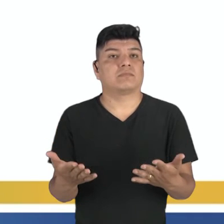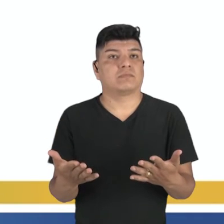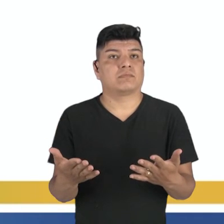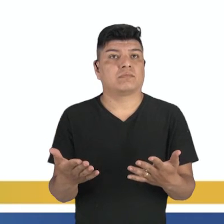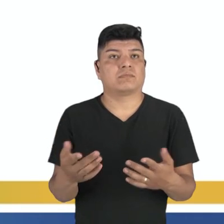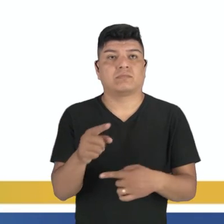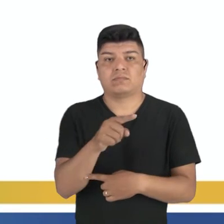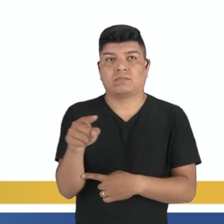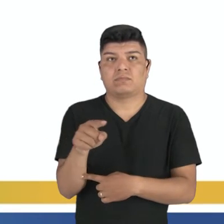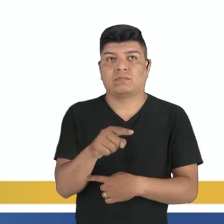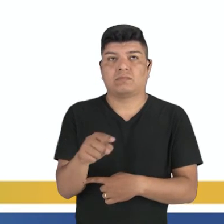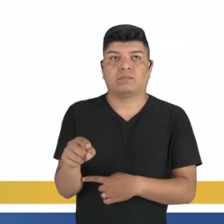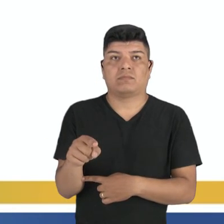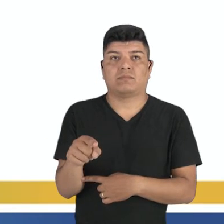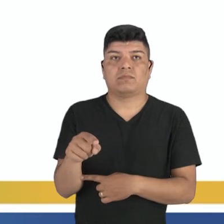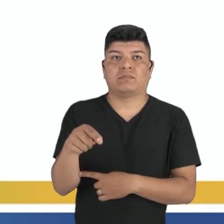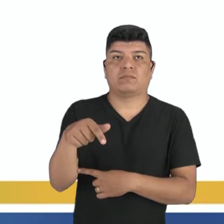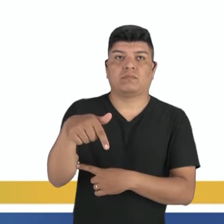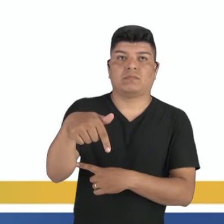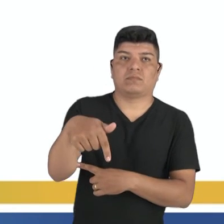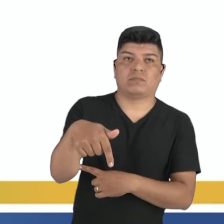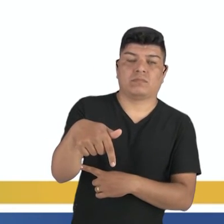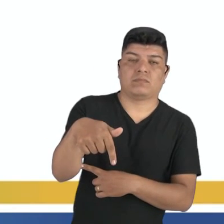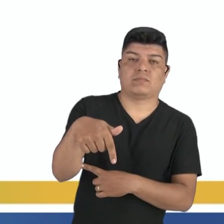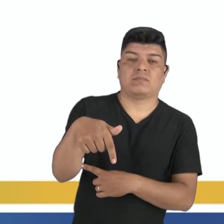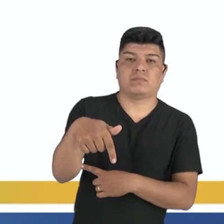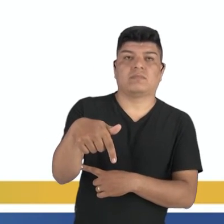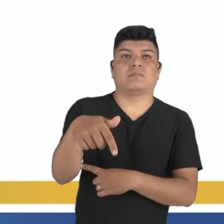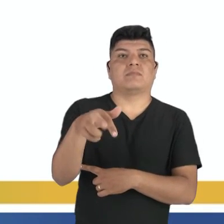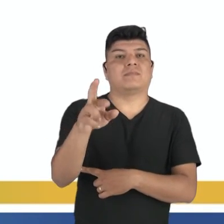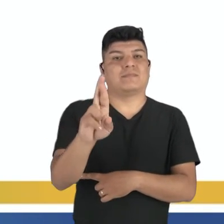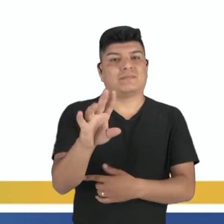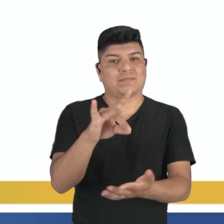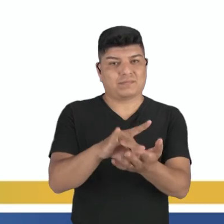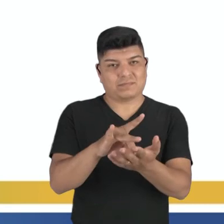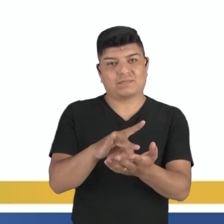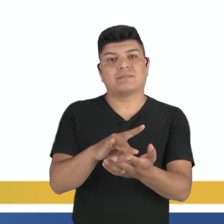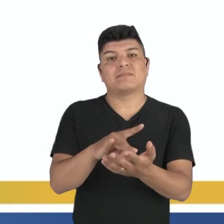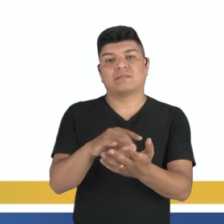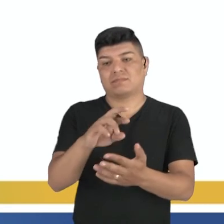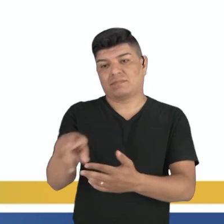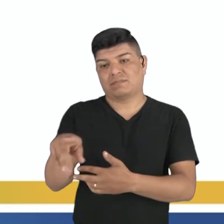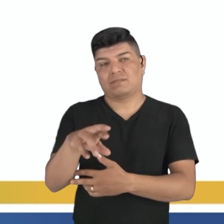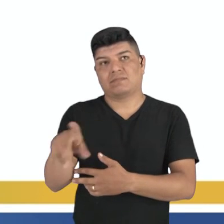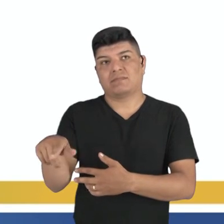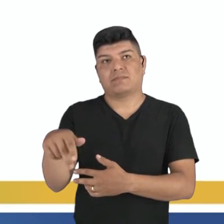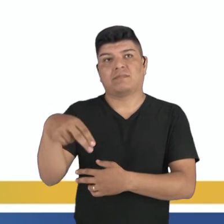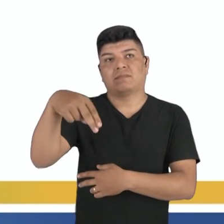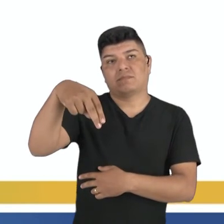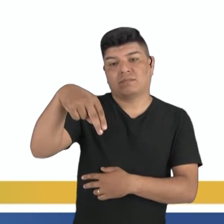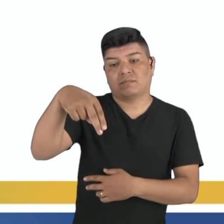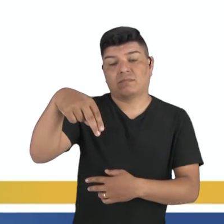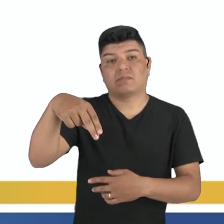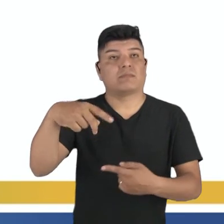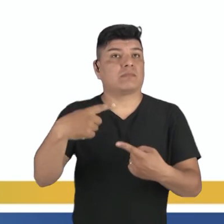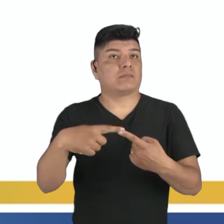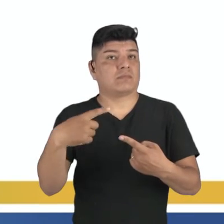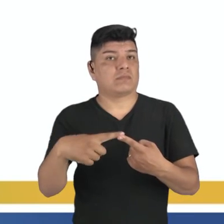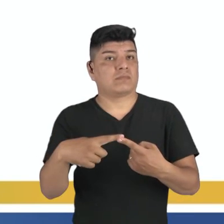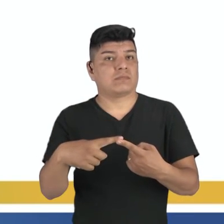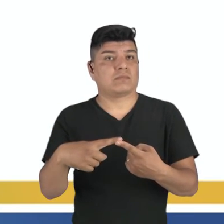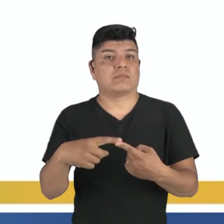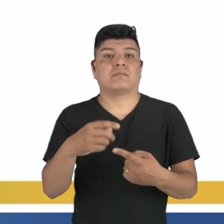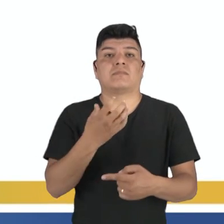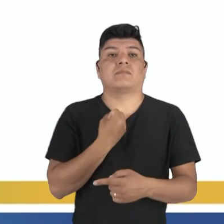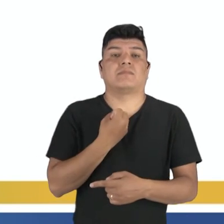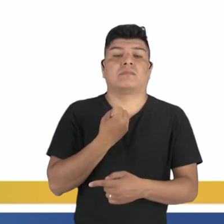né, inteiro, racional e real. Ele não é um número natural, já que ele é